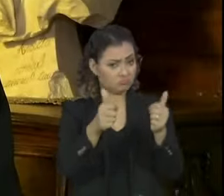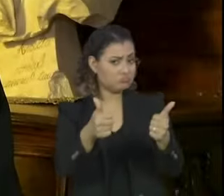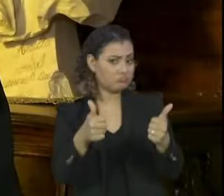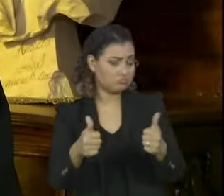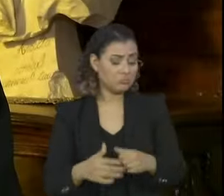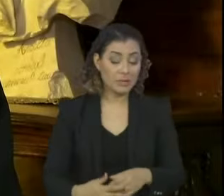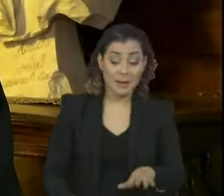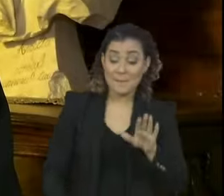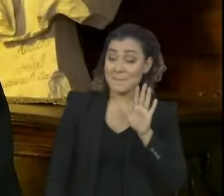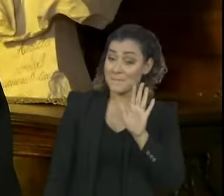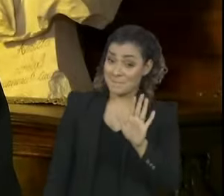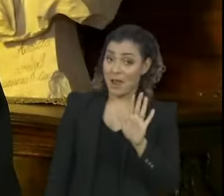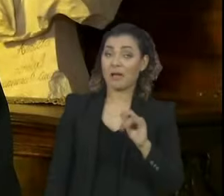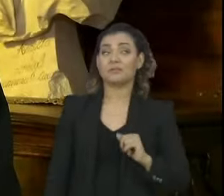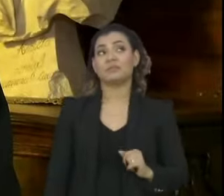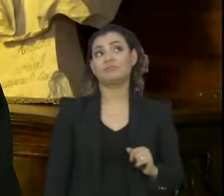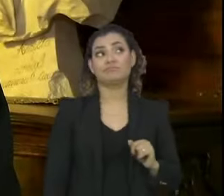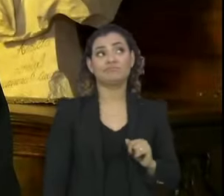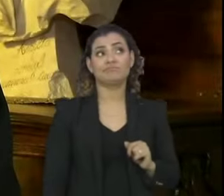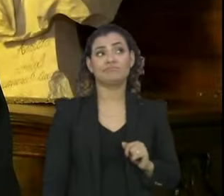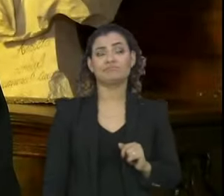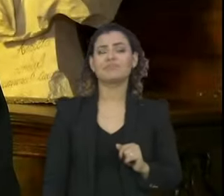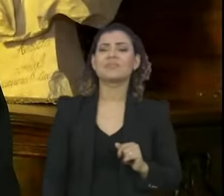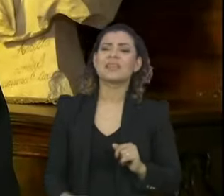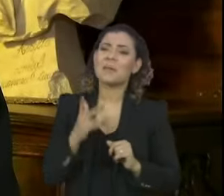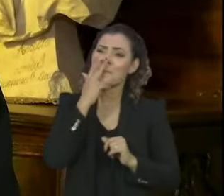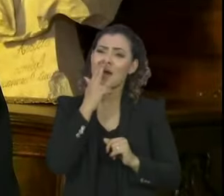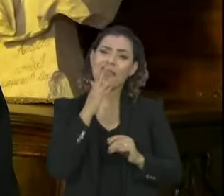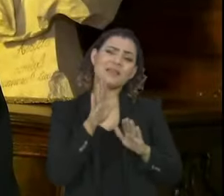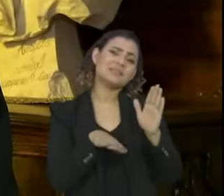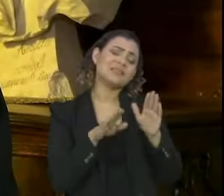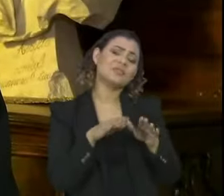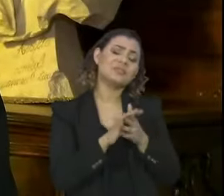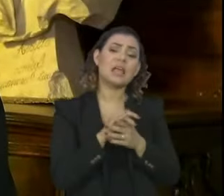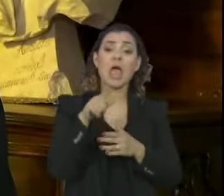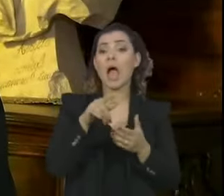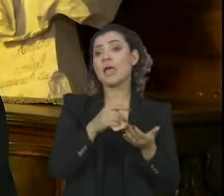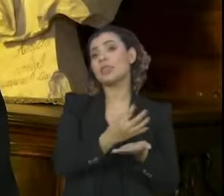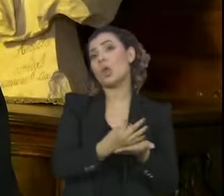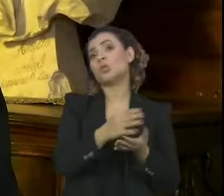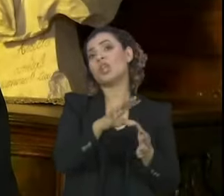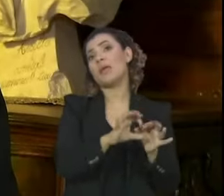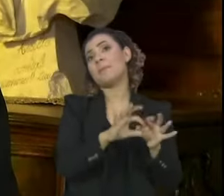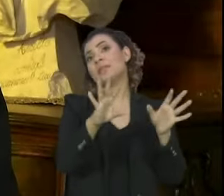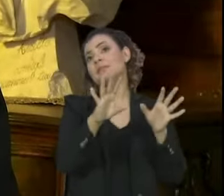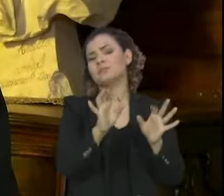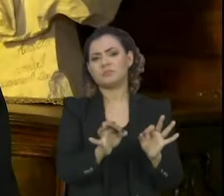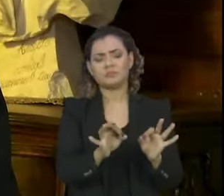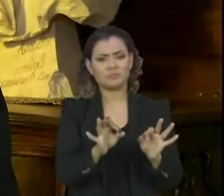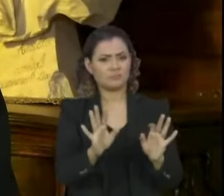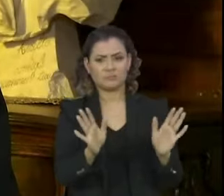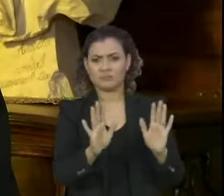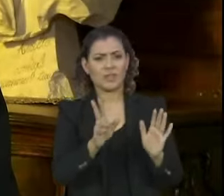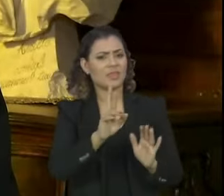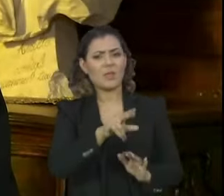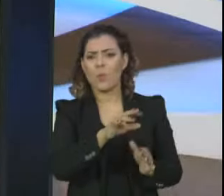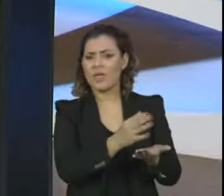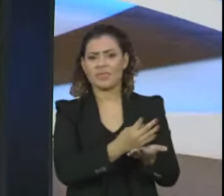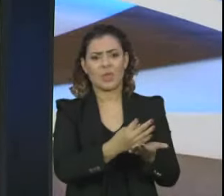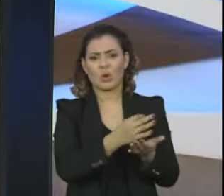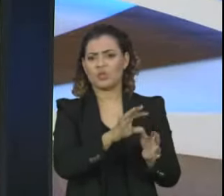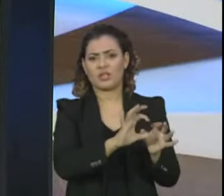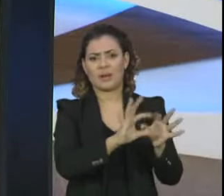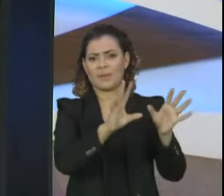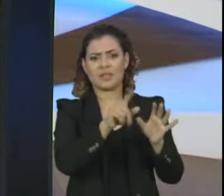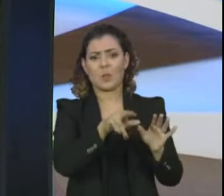e aquilo que às vezes a identificada como a teologia da libertação de fato não é teologia